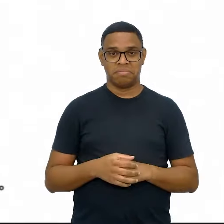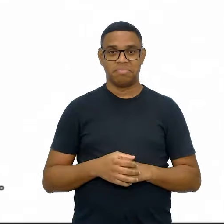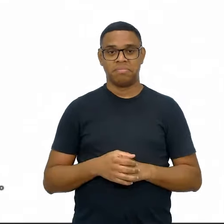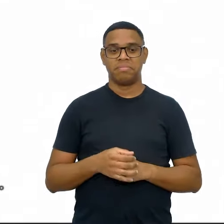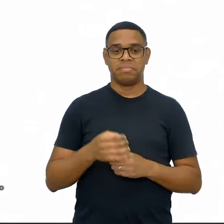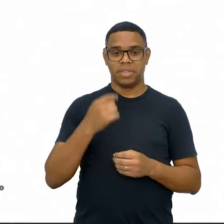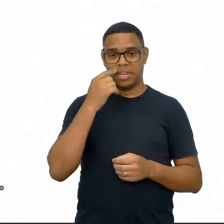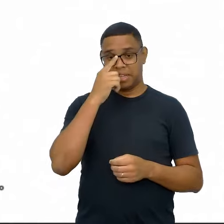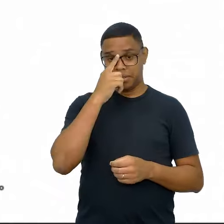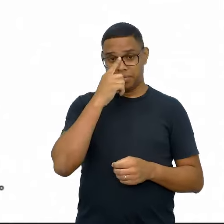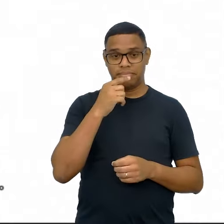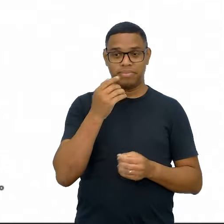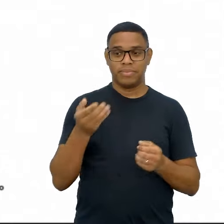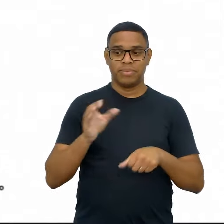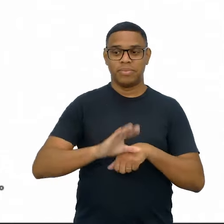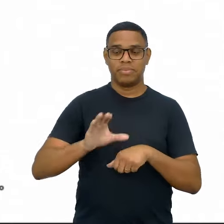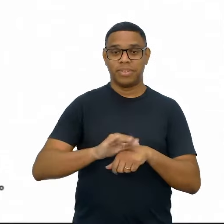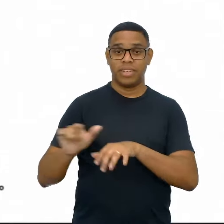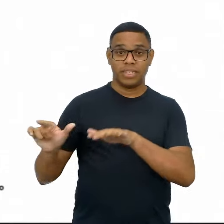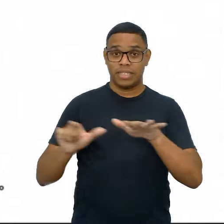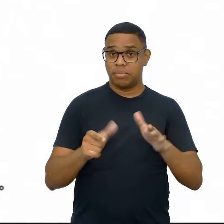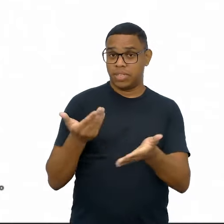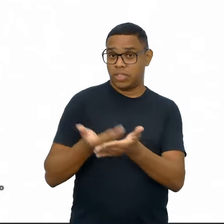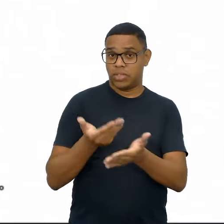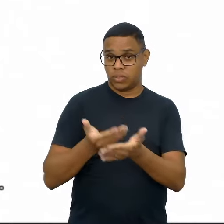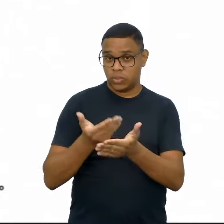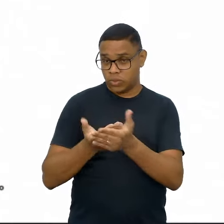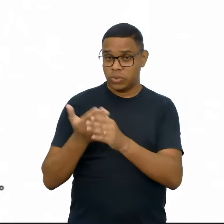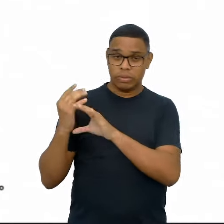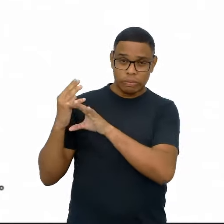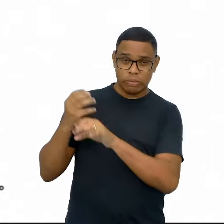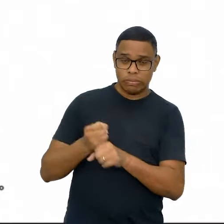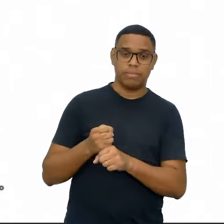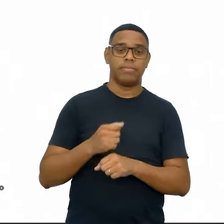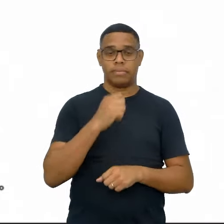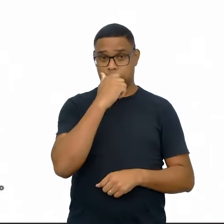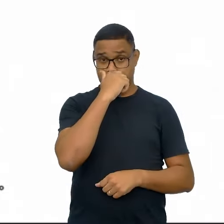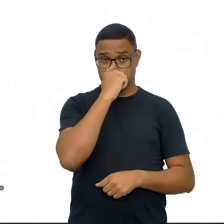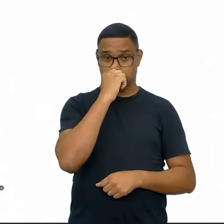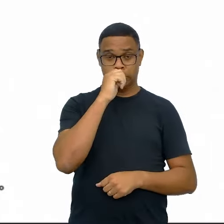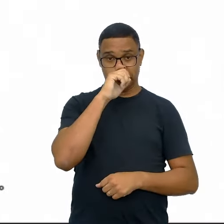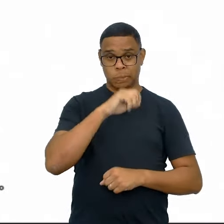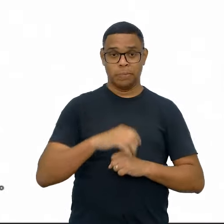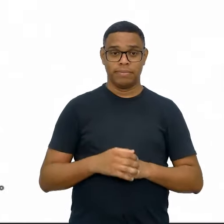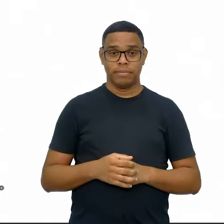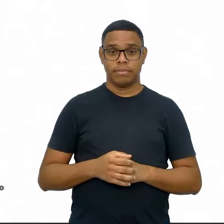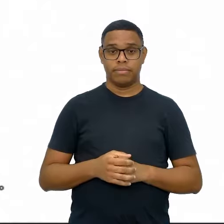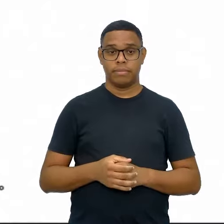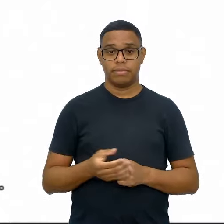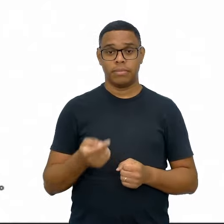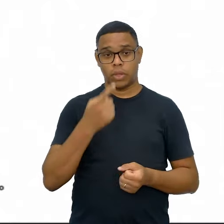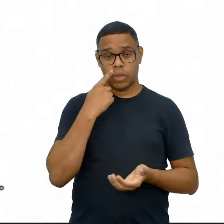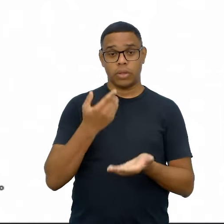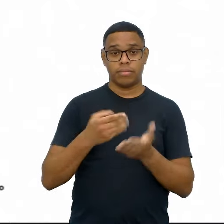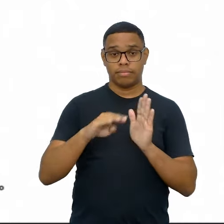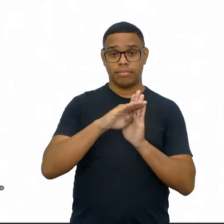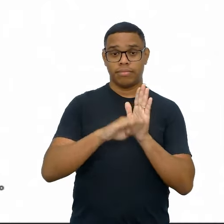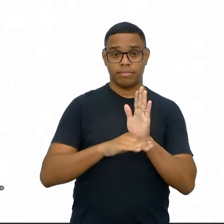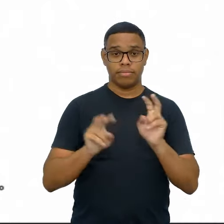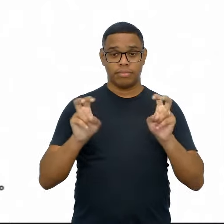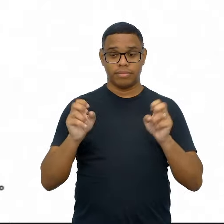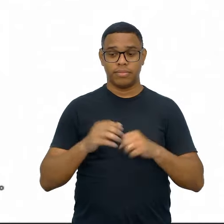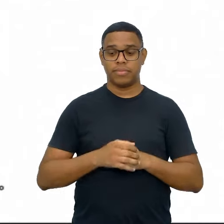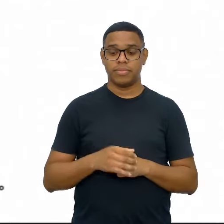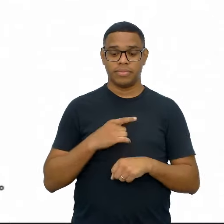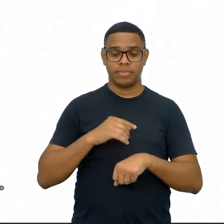nossa formação de hoje é a semana de estudos intensivos. E aí nós separamos nossa agenda em